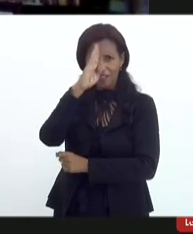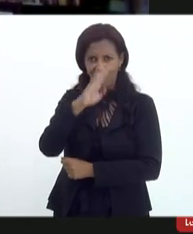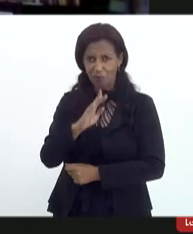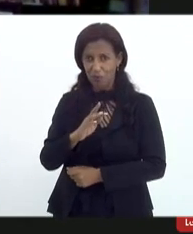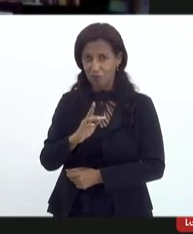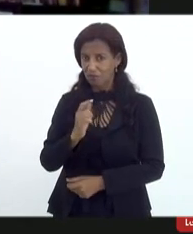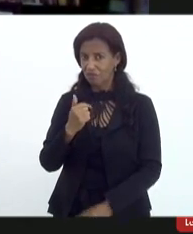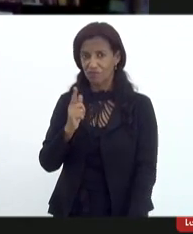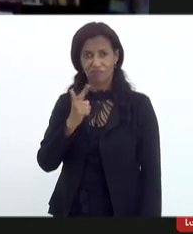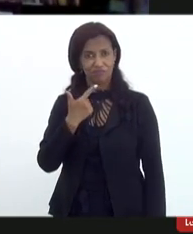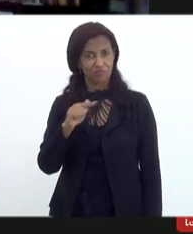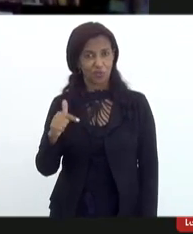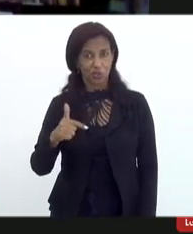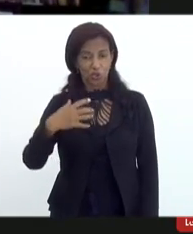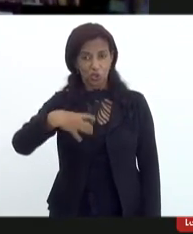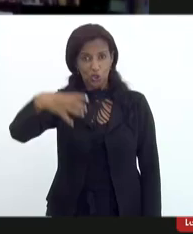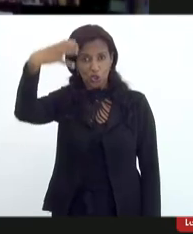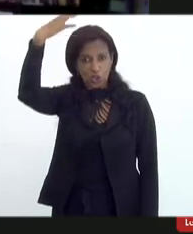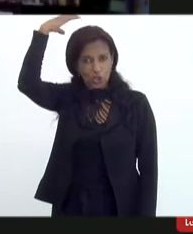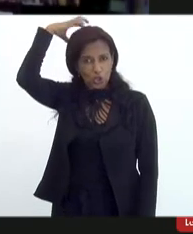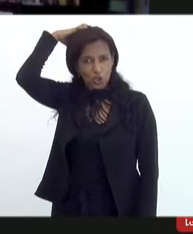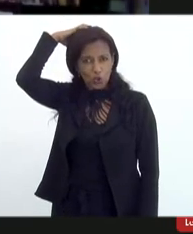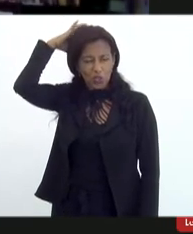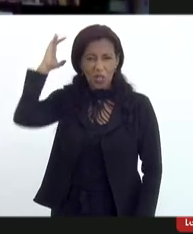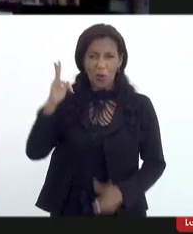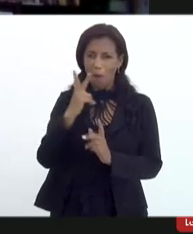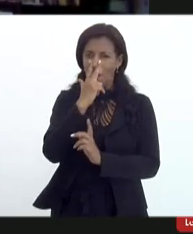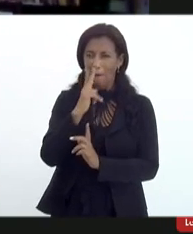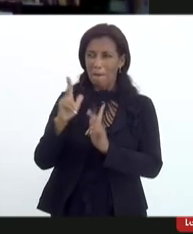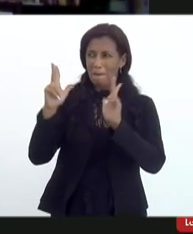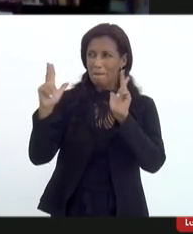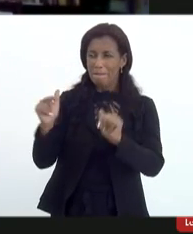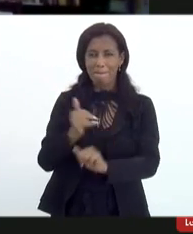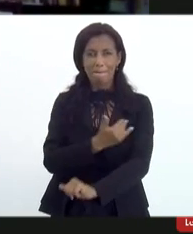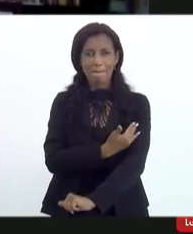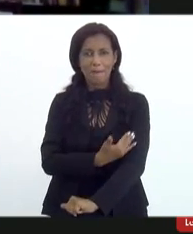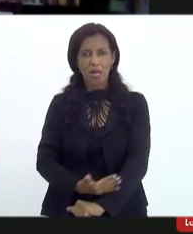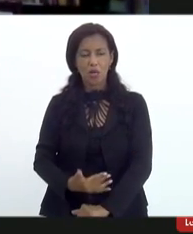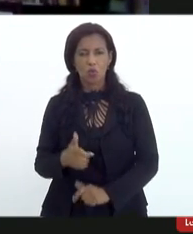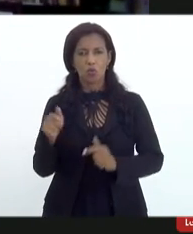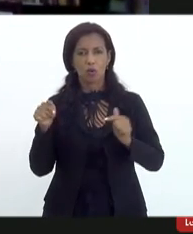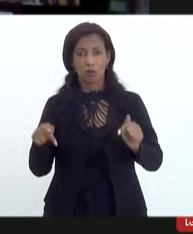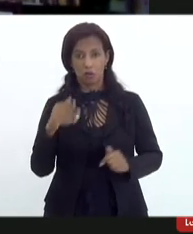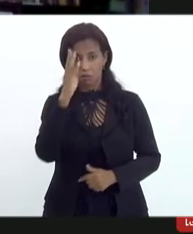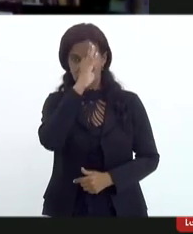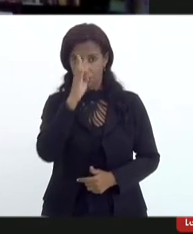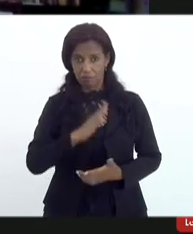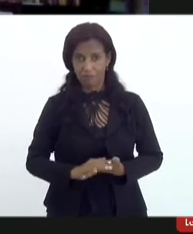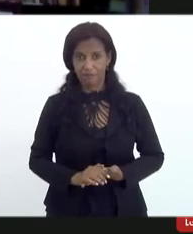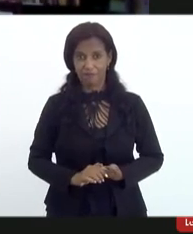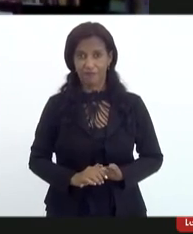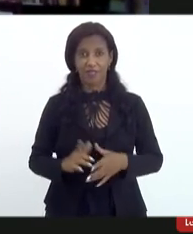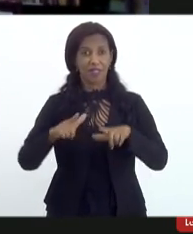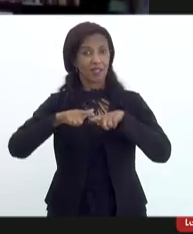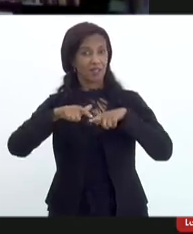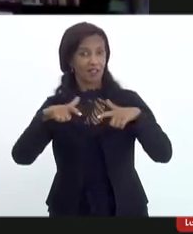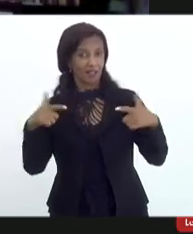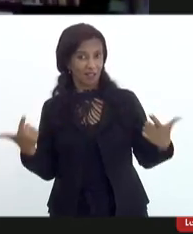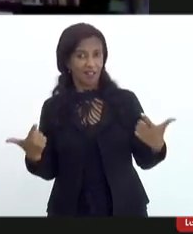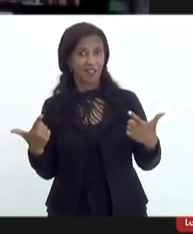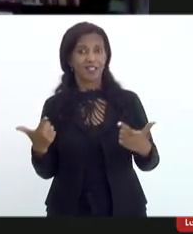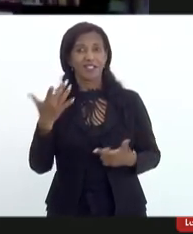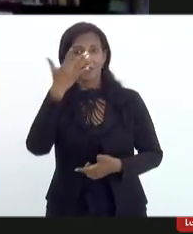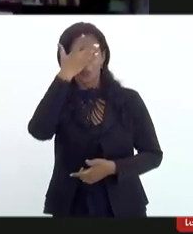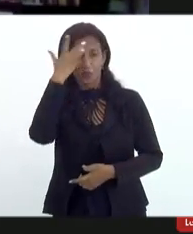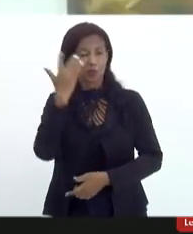Inclusive porque o judeu é visto como branco aqui no Brasil, que a grande maioria são de